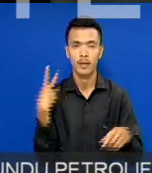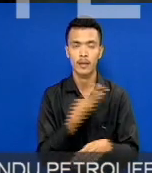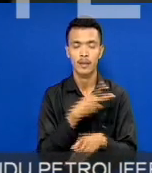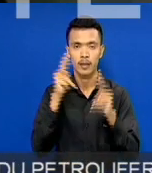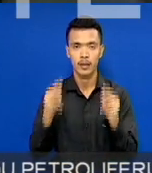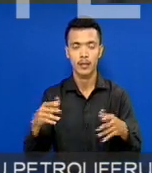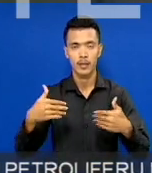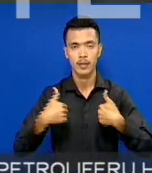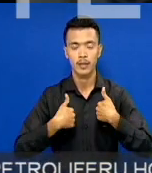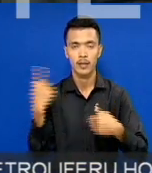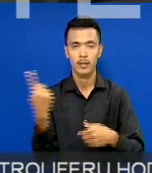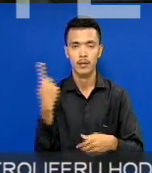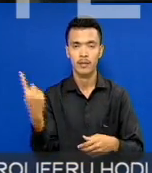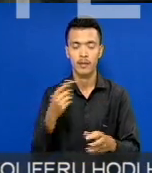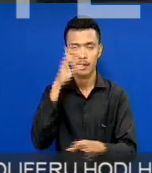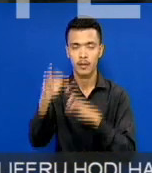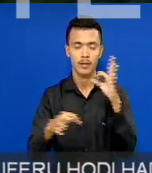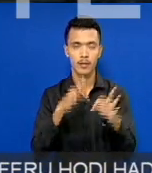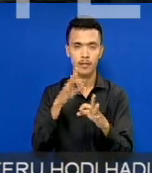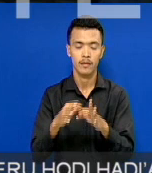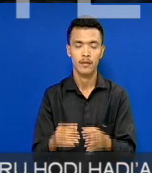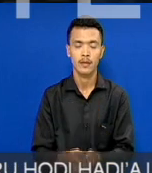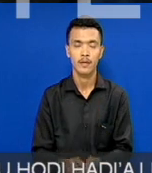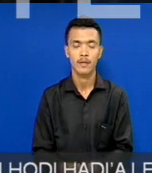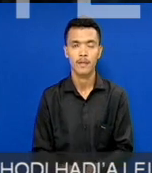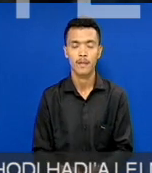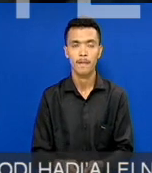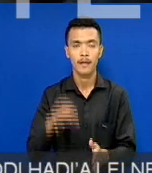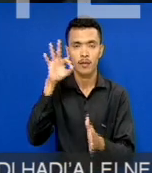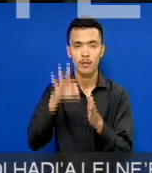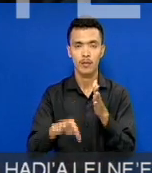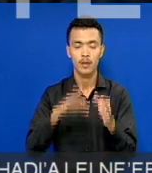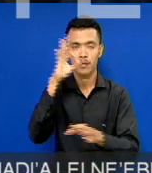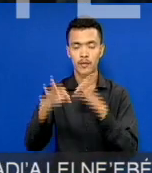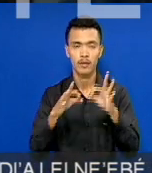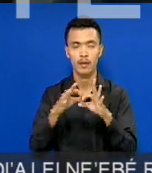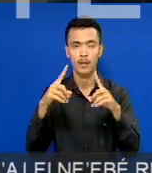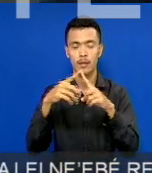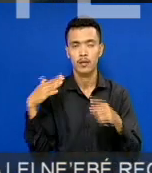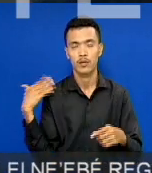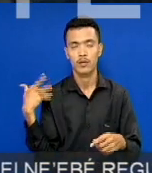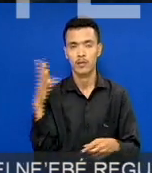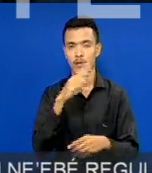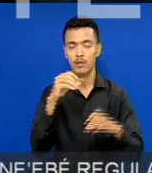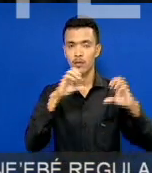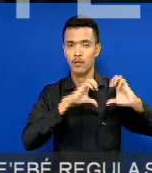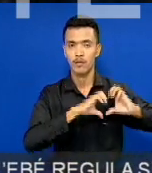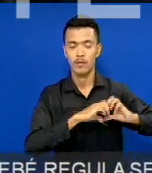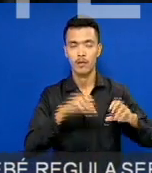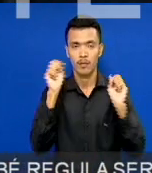anavar na esperança. E Dom Bosco agora cura esperança de nei a foi sai sira, cura esperança de nei ita nia fuan, dian ita bel hal mudanças,